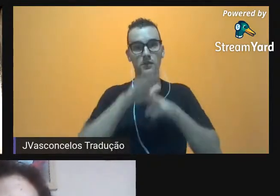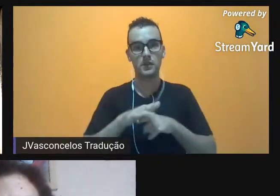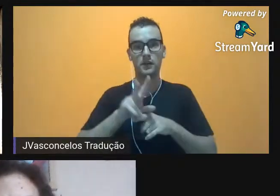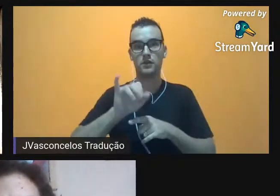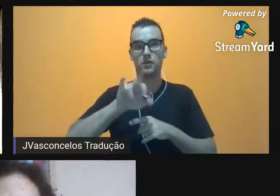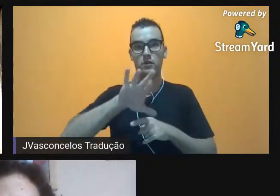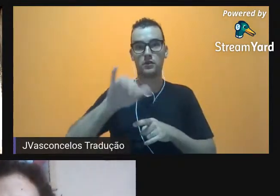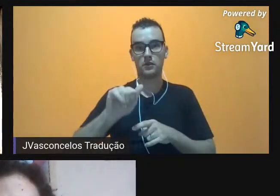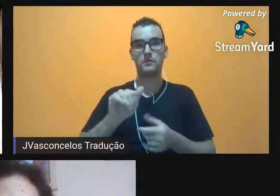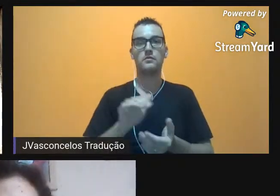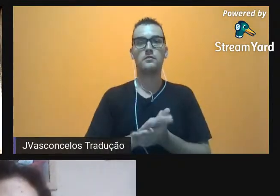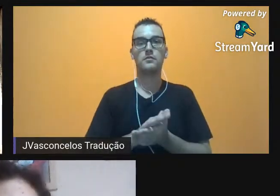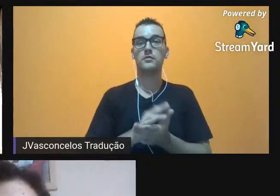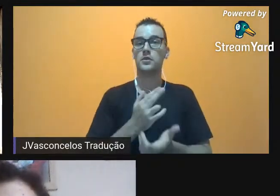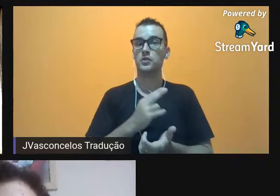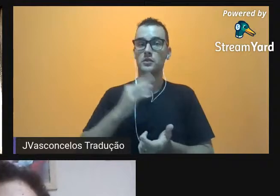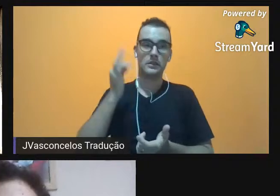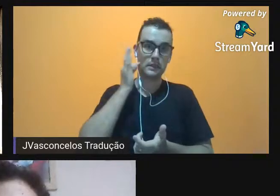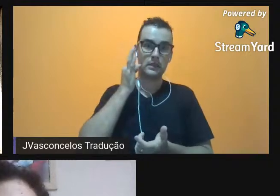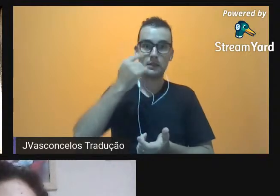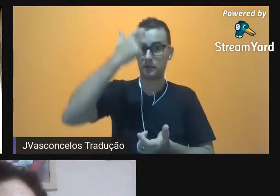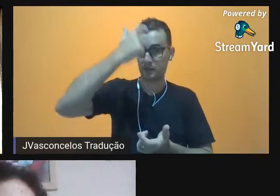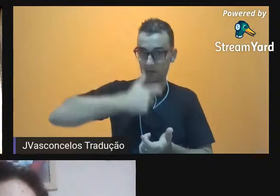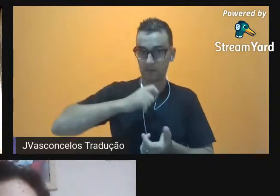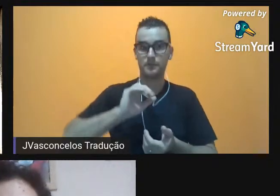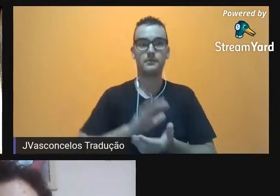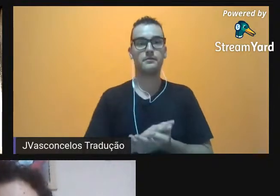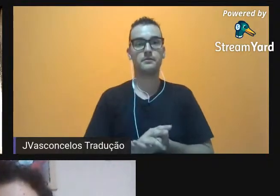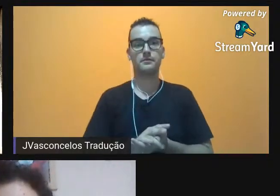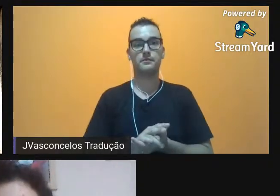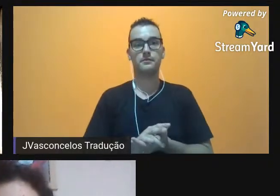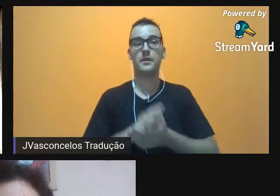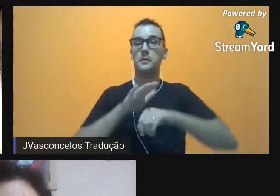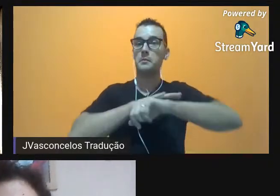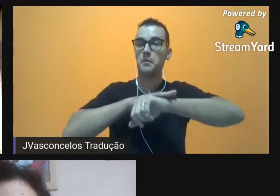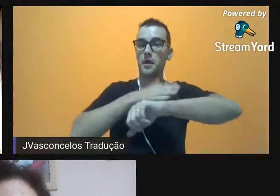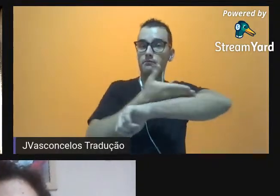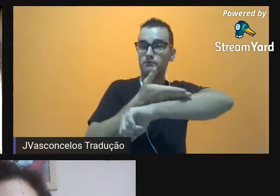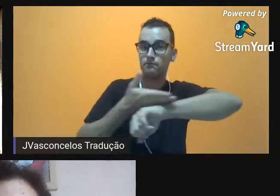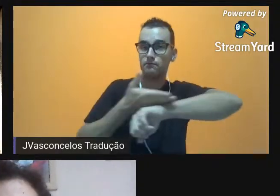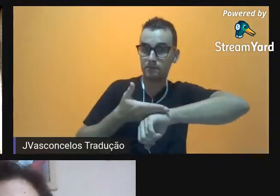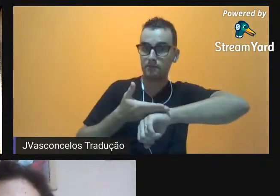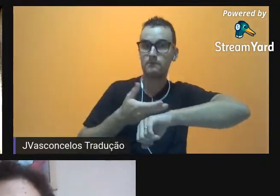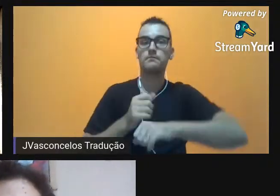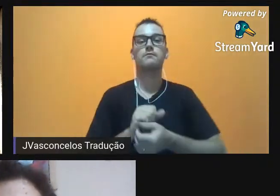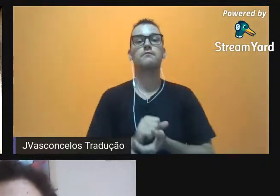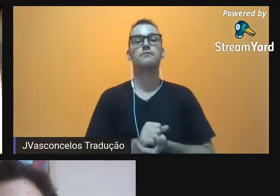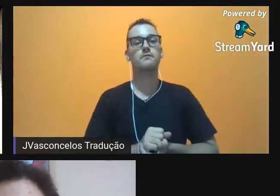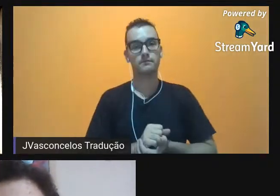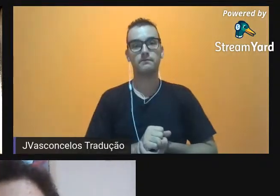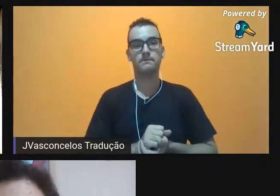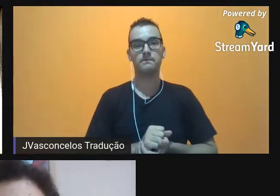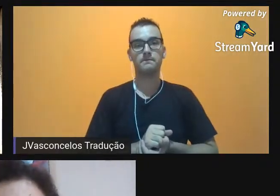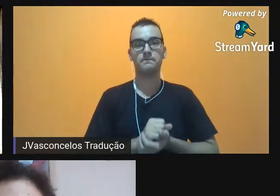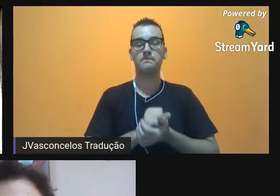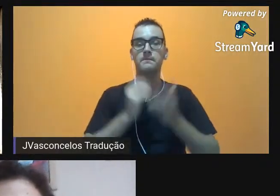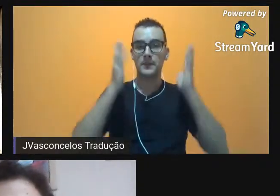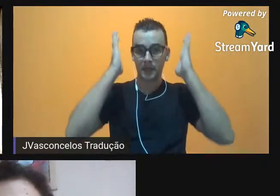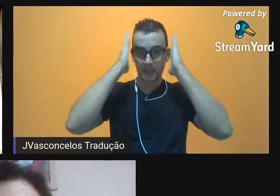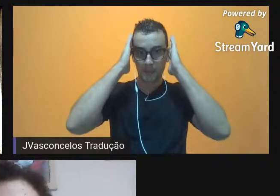Vitória, Jaderson. Eu tenho a pele branca. Tenho cabelos